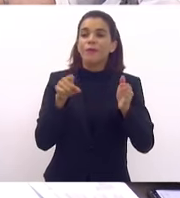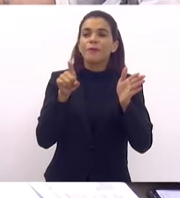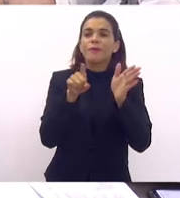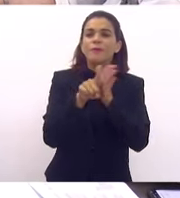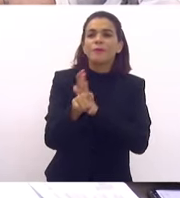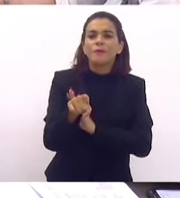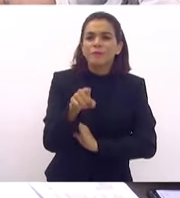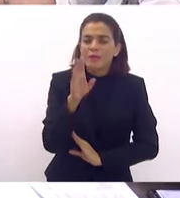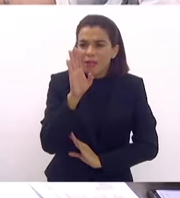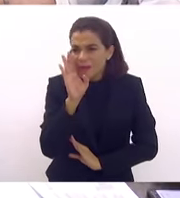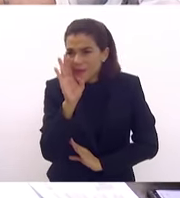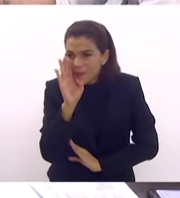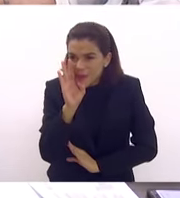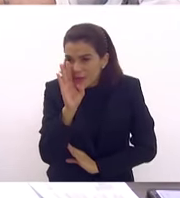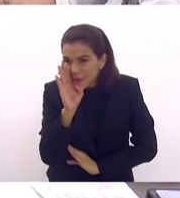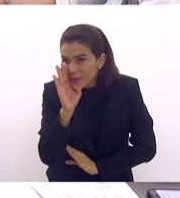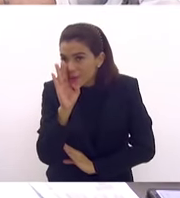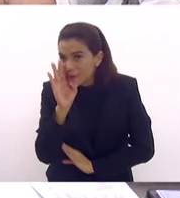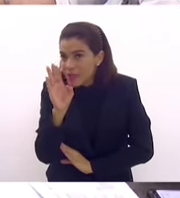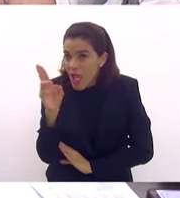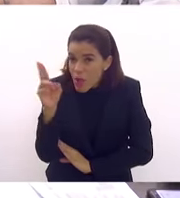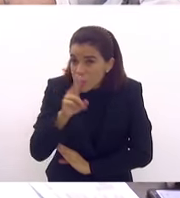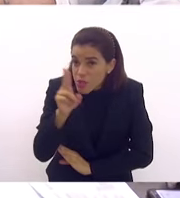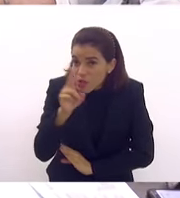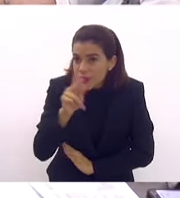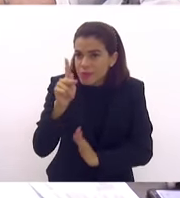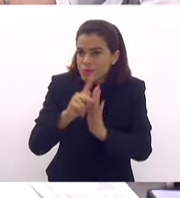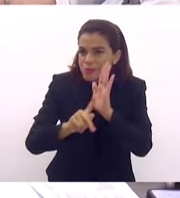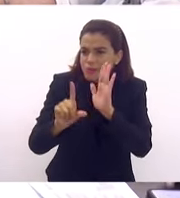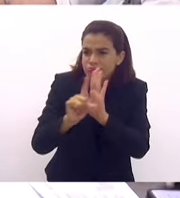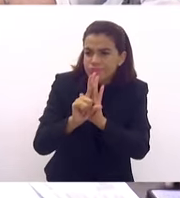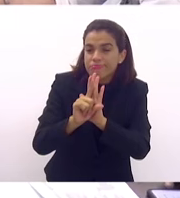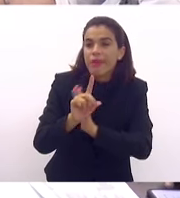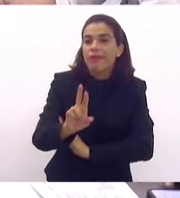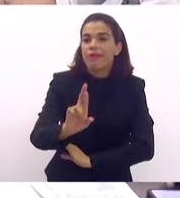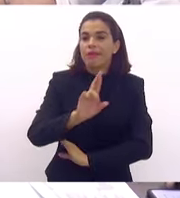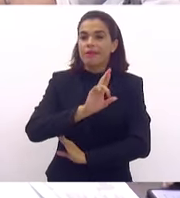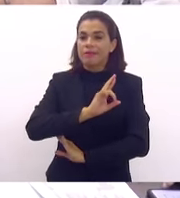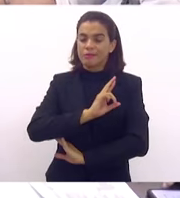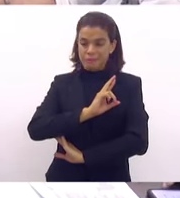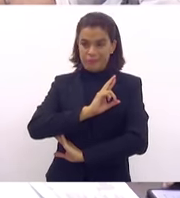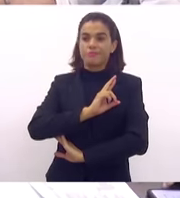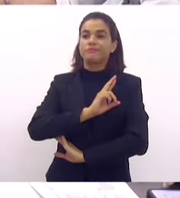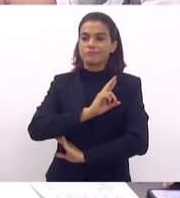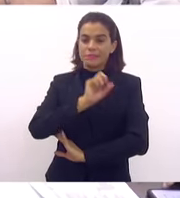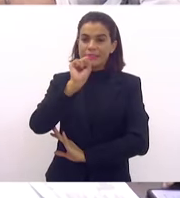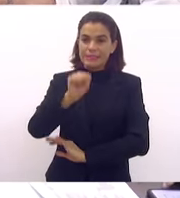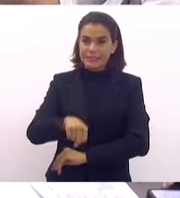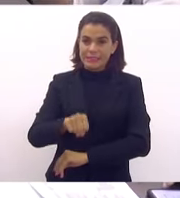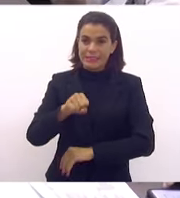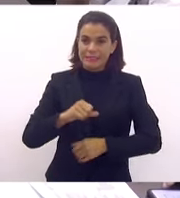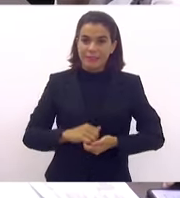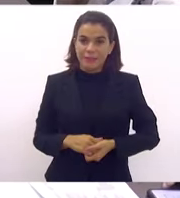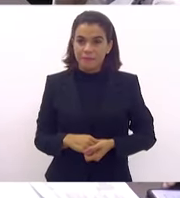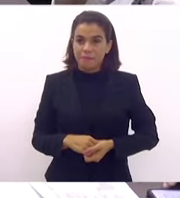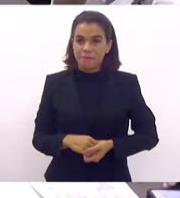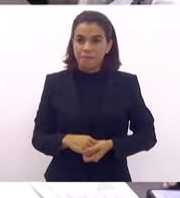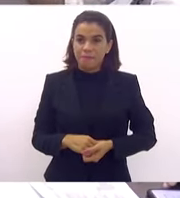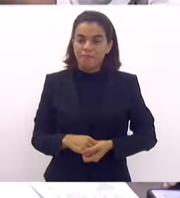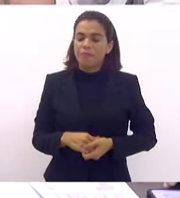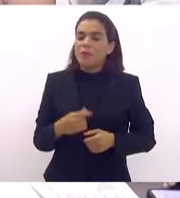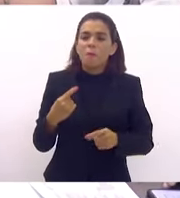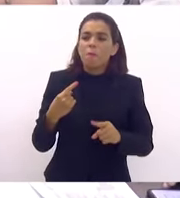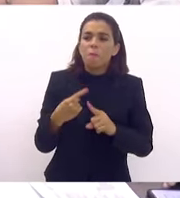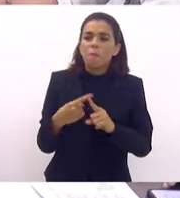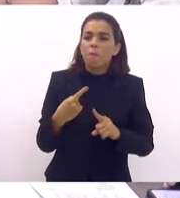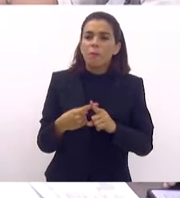o projeto estava em regime de urgência. E já foi afiançado que está. Por que que